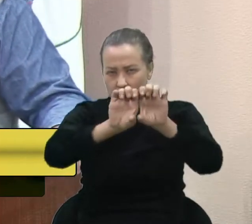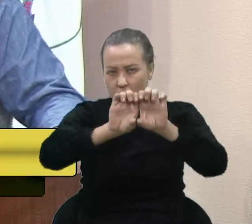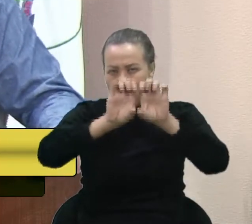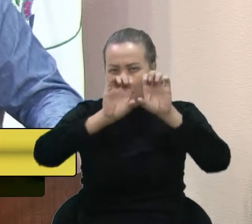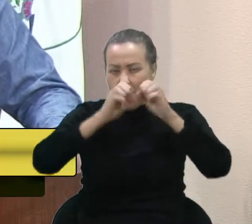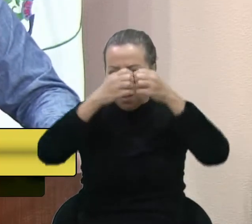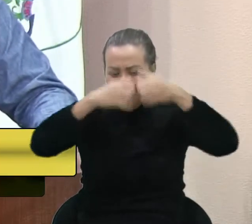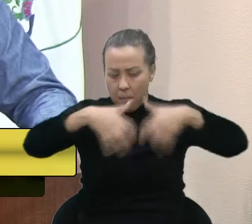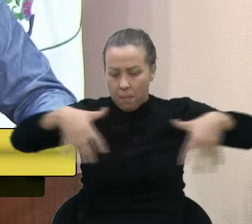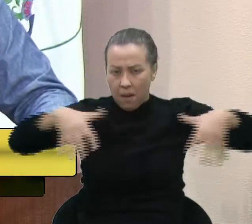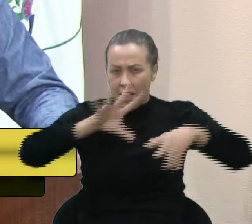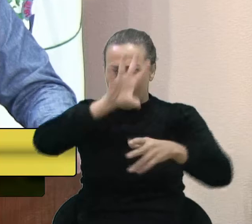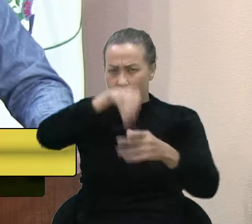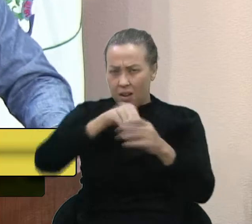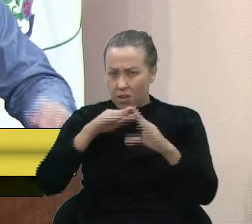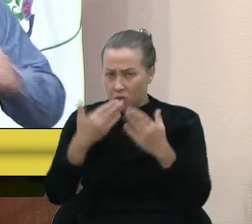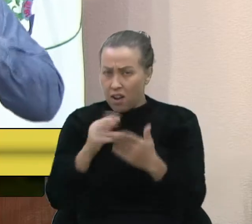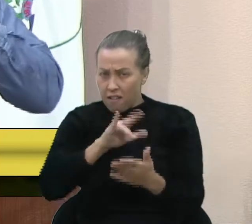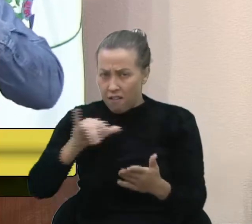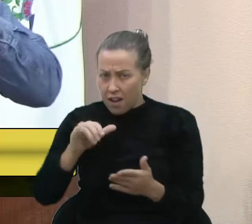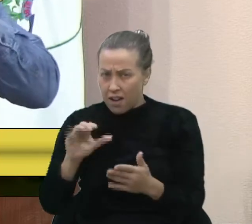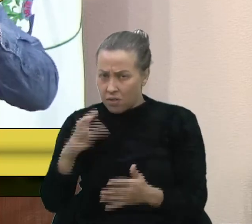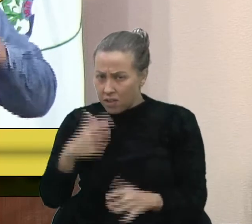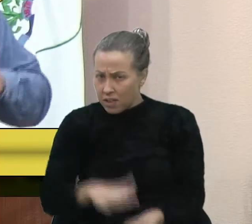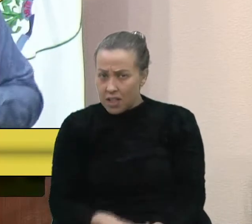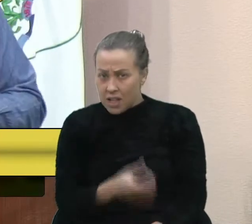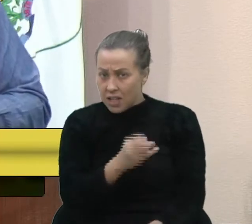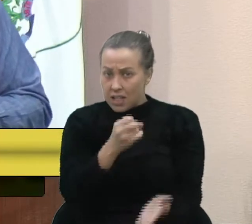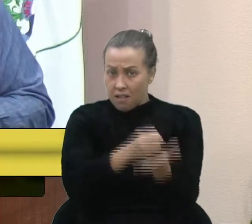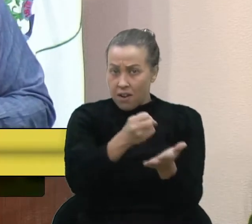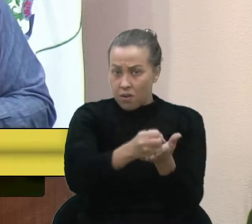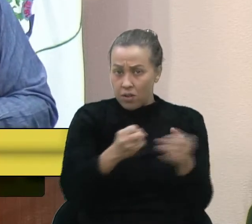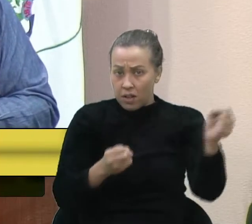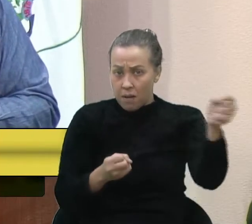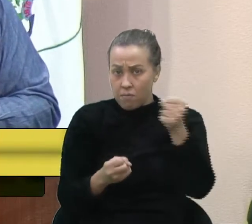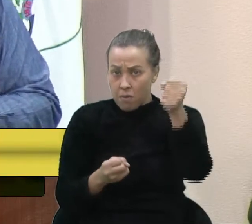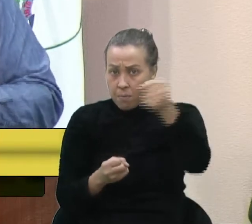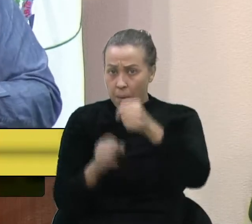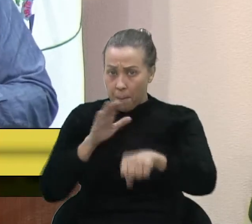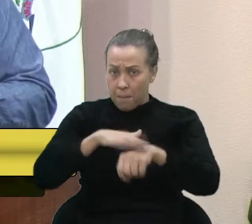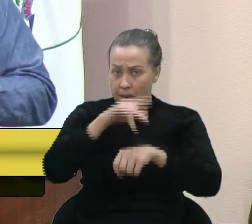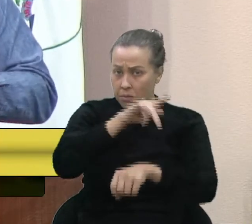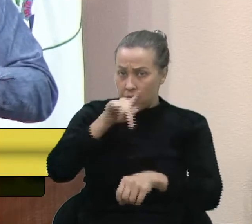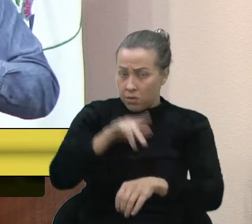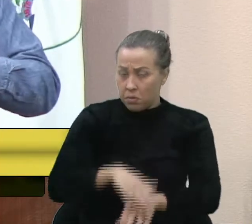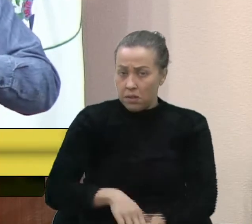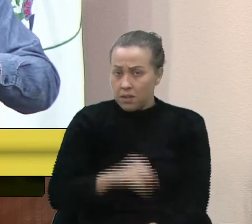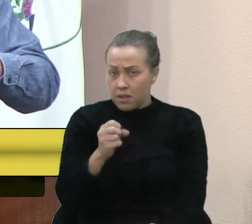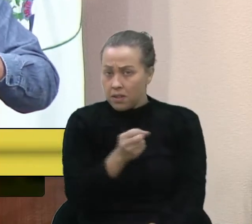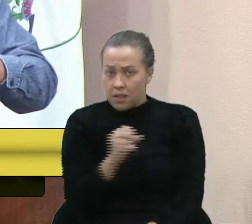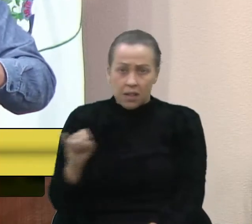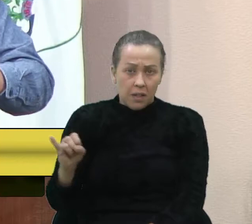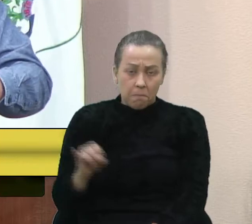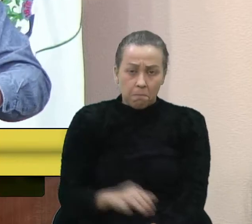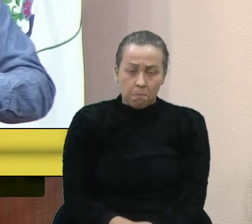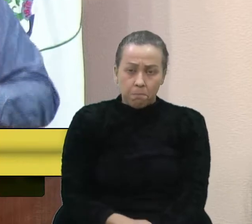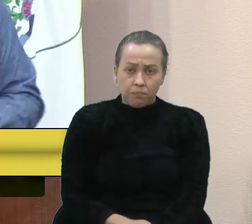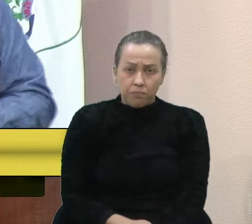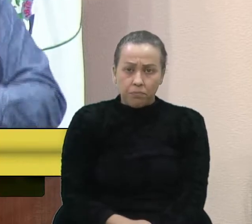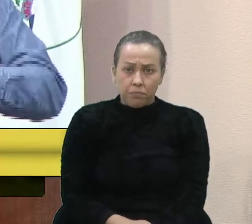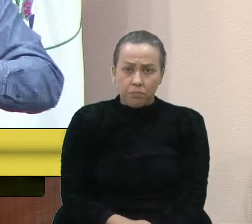vai acontecer, se nós teremos mais contratação de professores, se